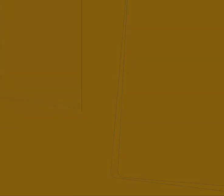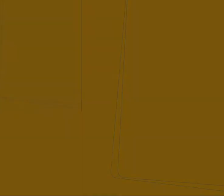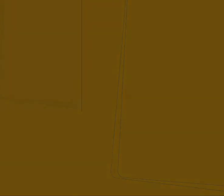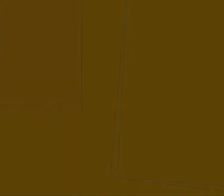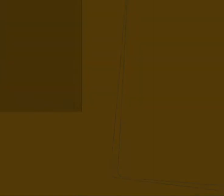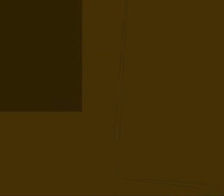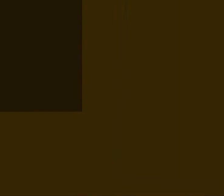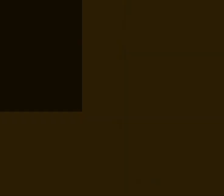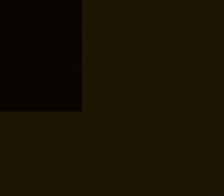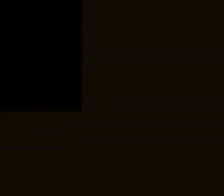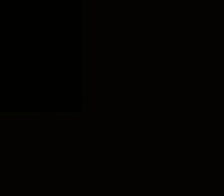tchau,